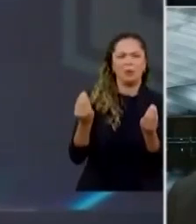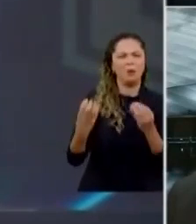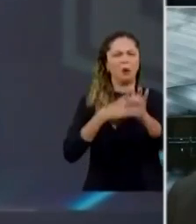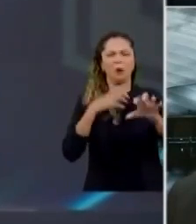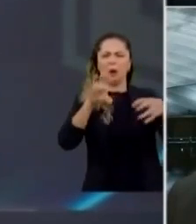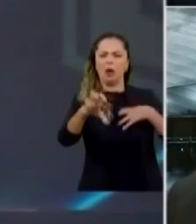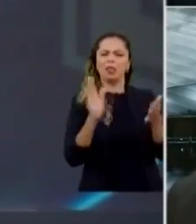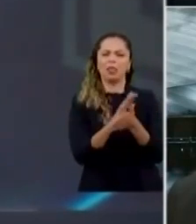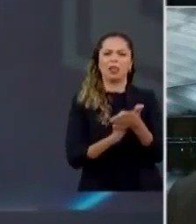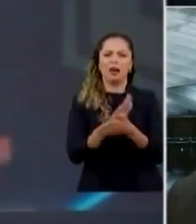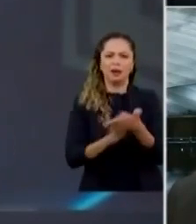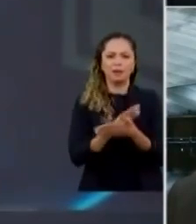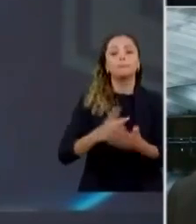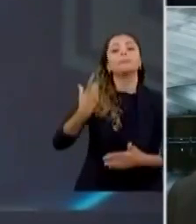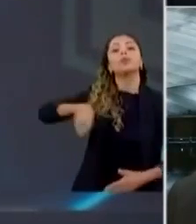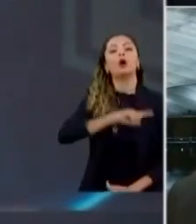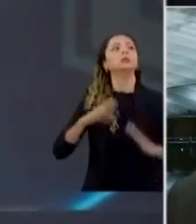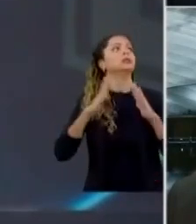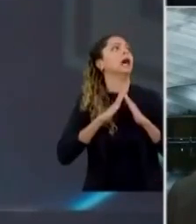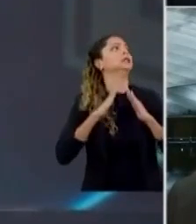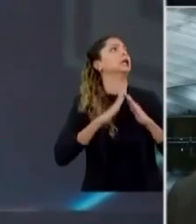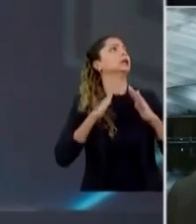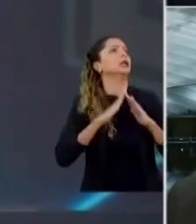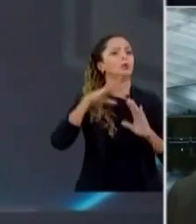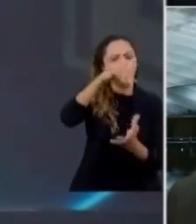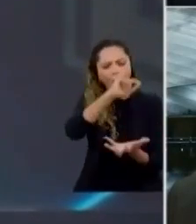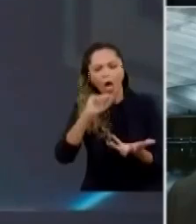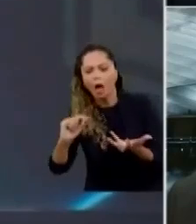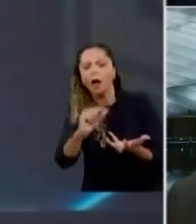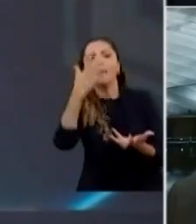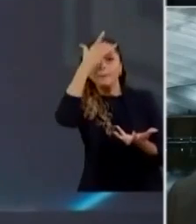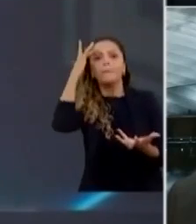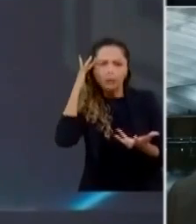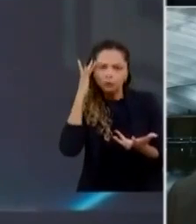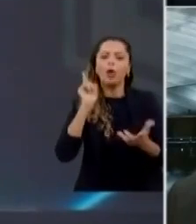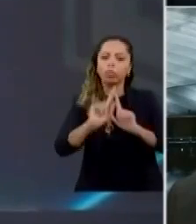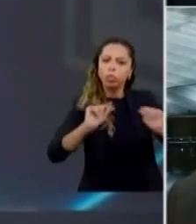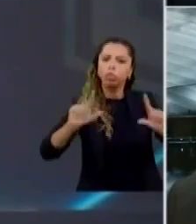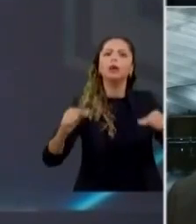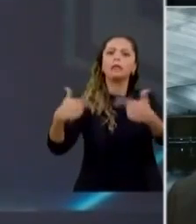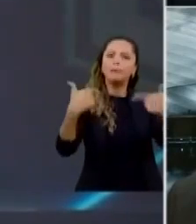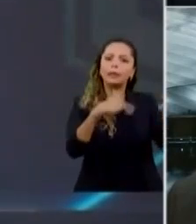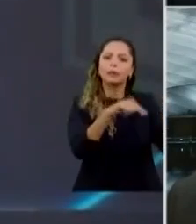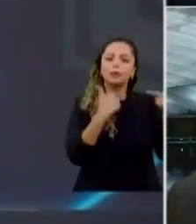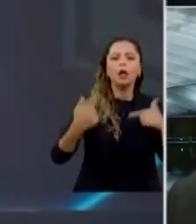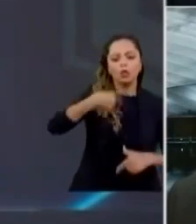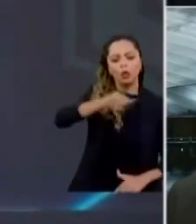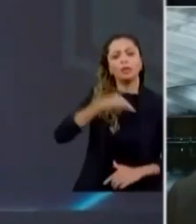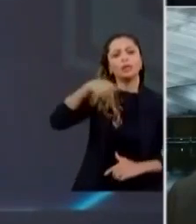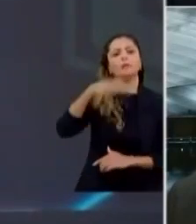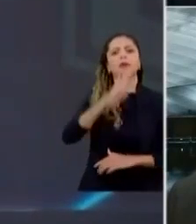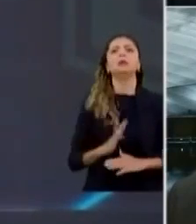história daqueles que disputaram presidência da República. Agora, a situação dela é uma situação esquisita, né? Na verdade, ela